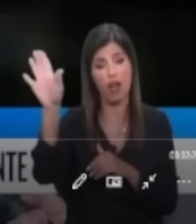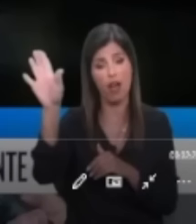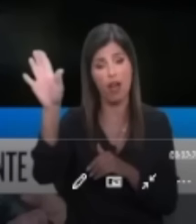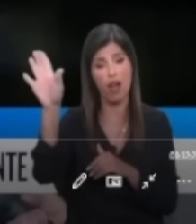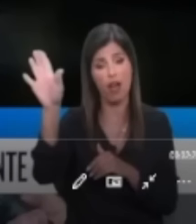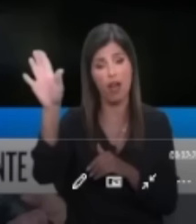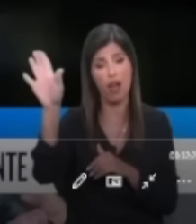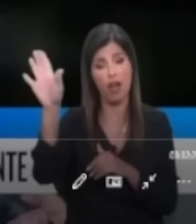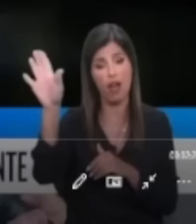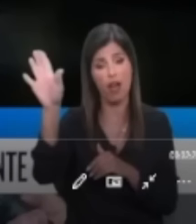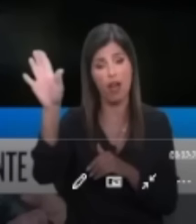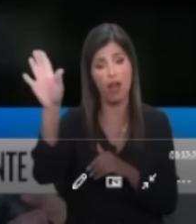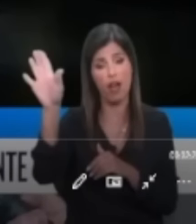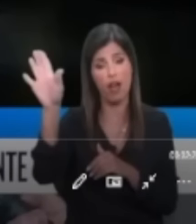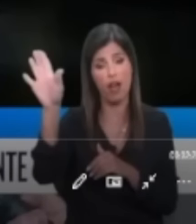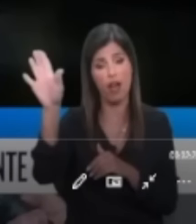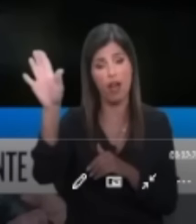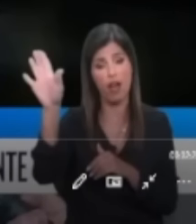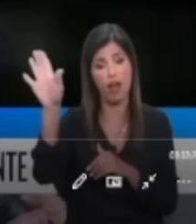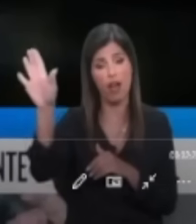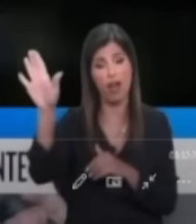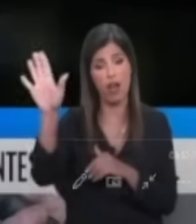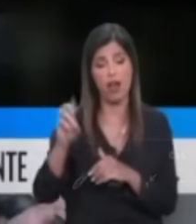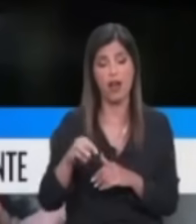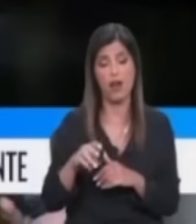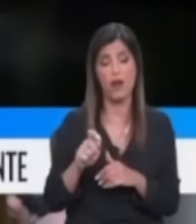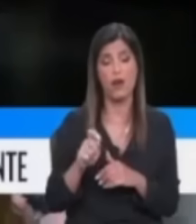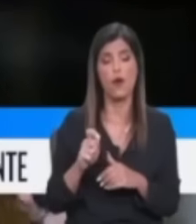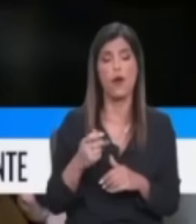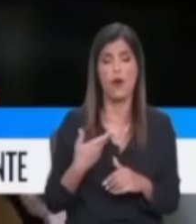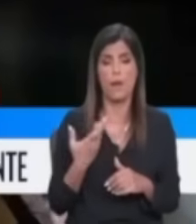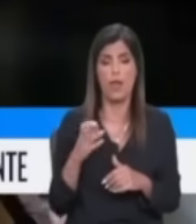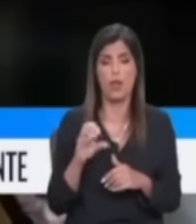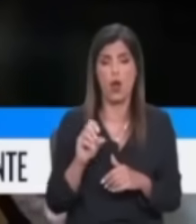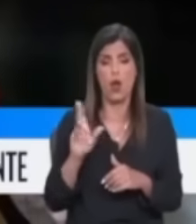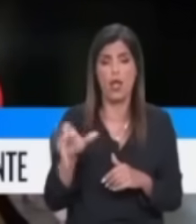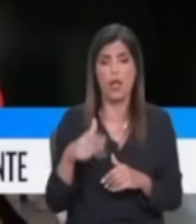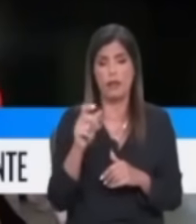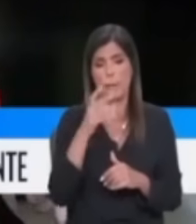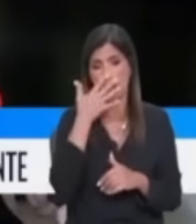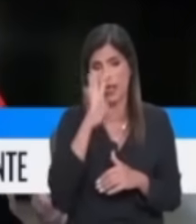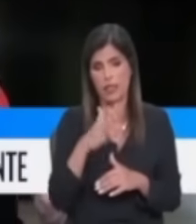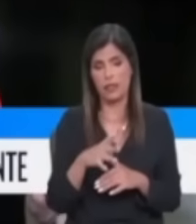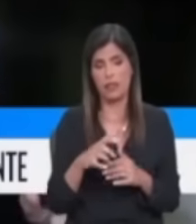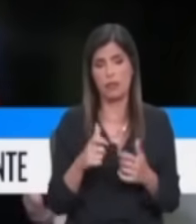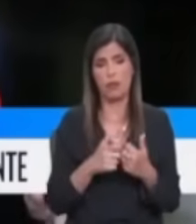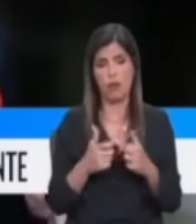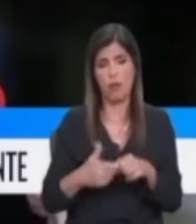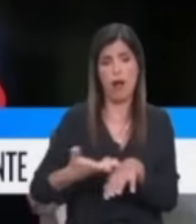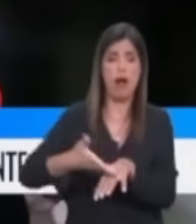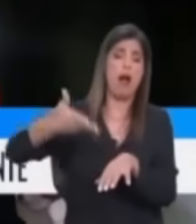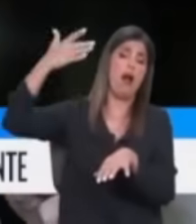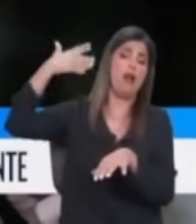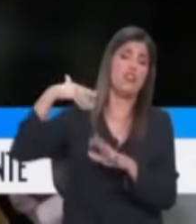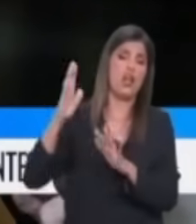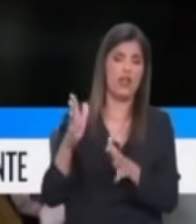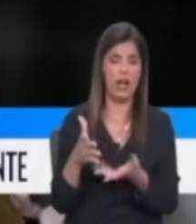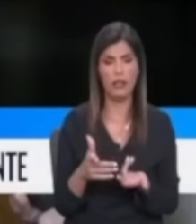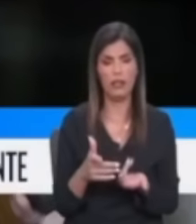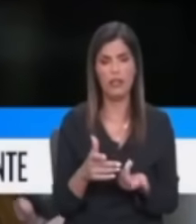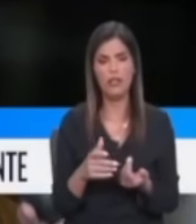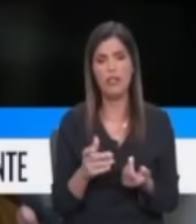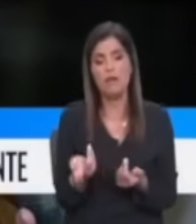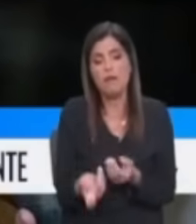olhos, eu honestamente não consigo mesmo compreender. Parece ser mais uma questão anterior. Pior ainda.